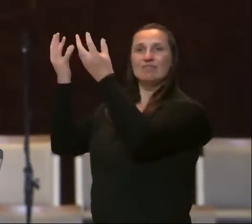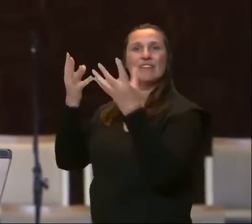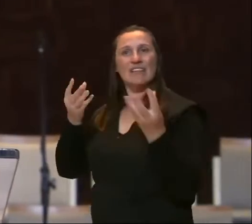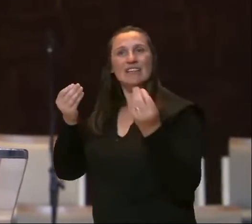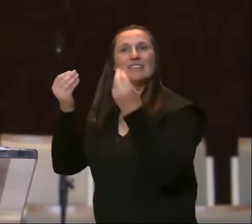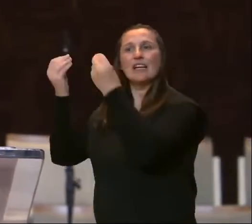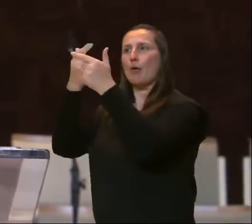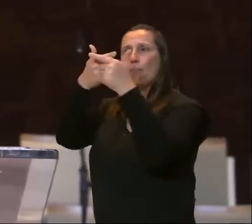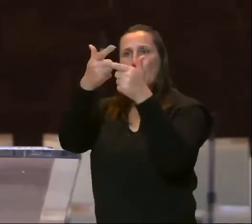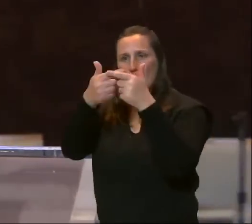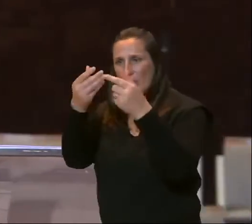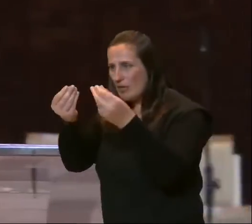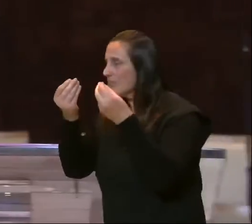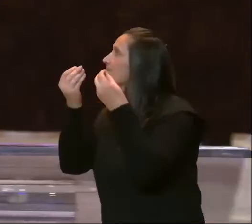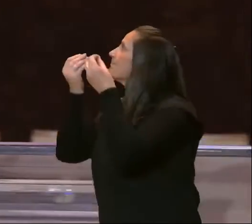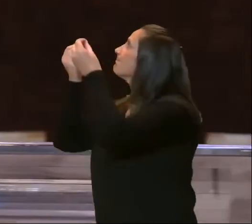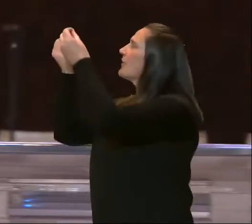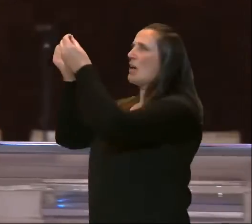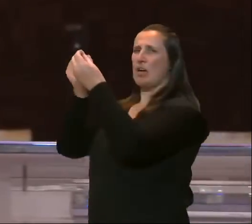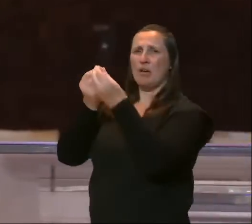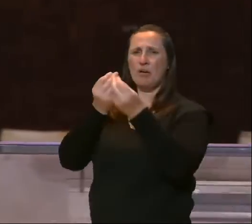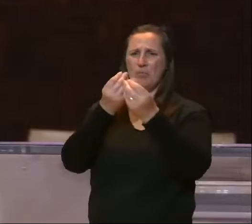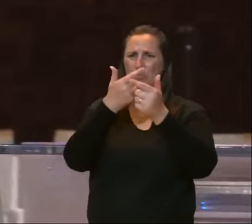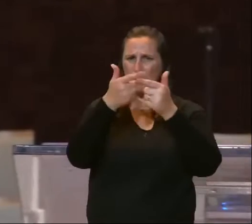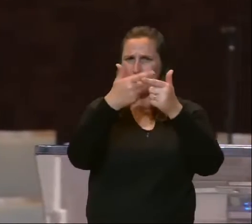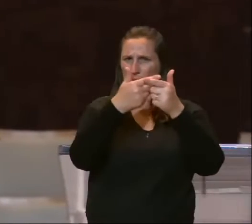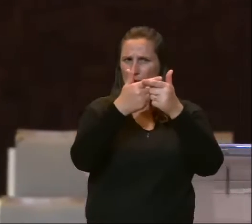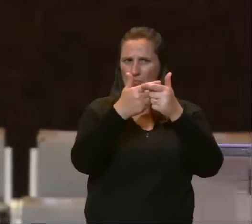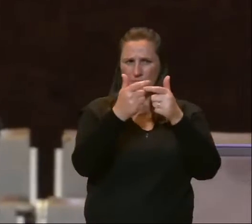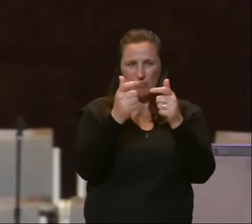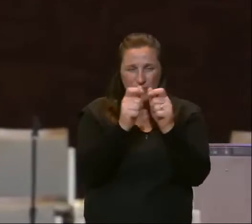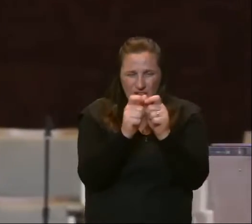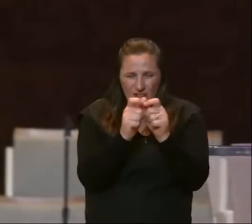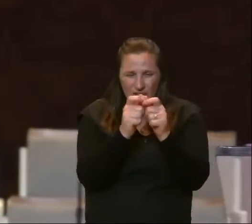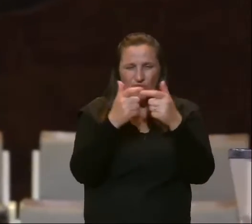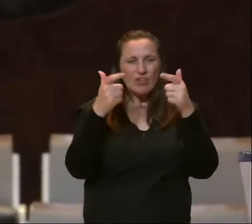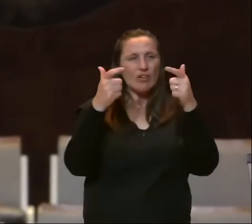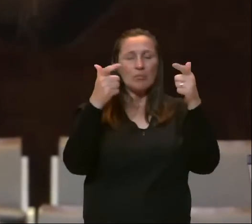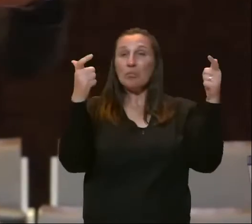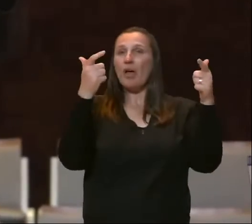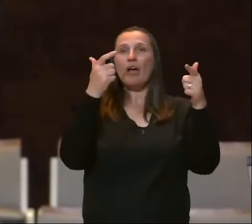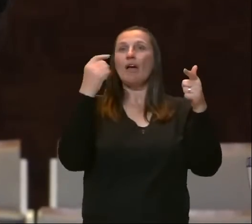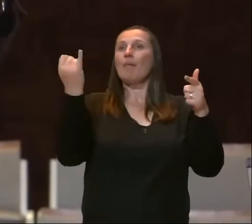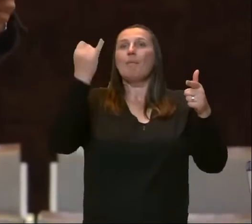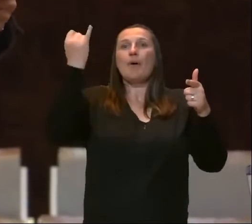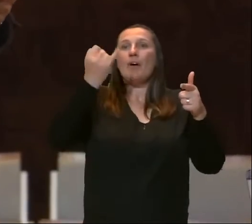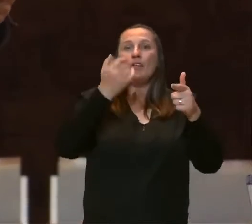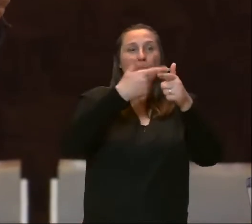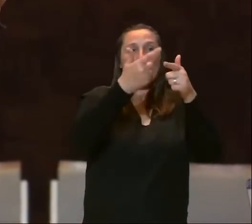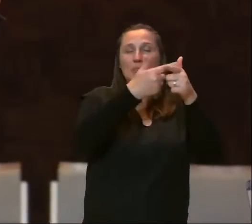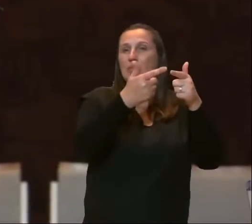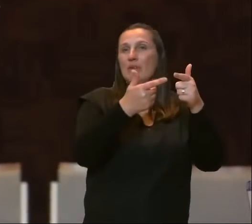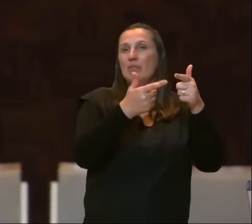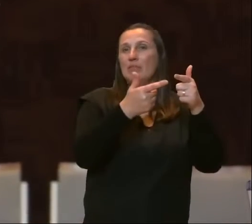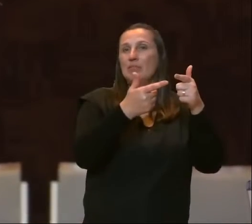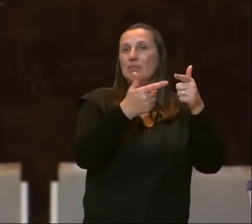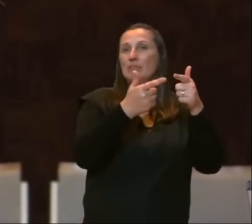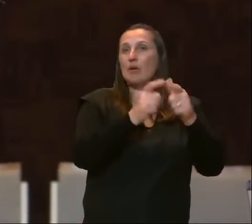Entrega. Eu queria dizer para você que você vai ter filho, que você vai casar, que o teu irmão que você está orando vai